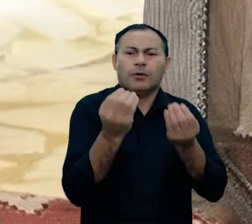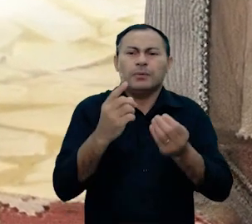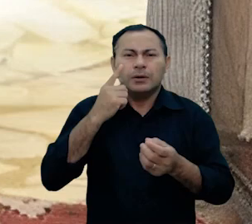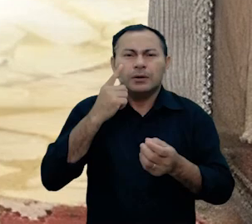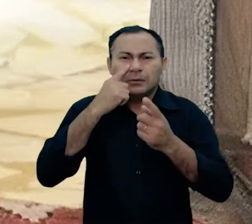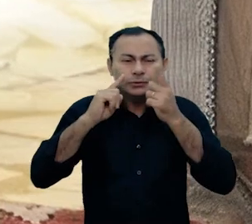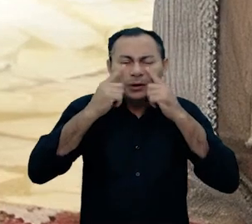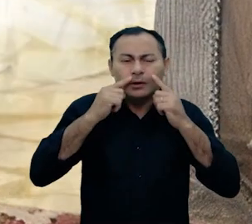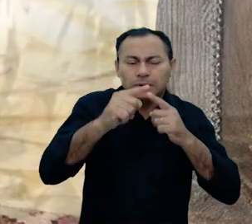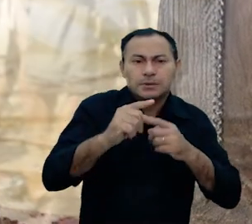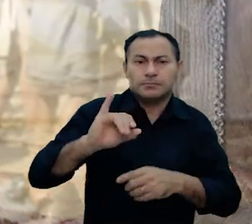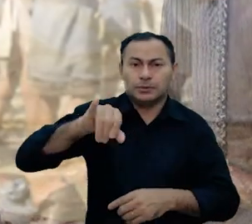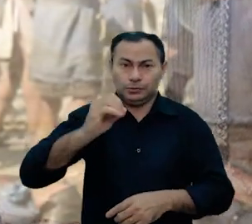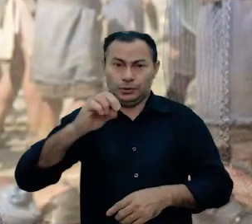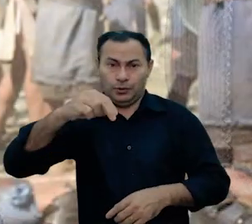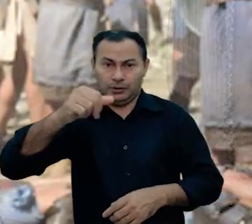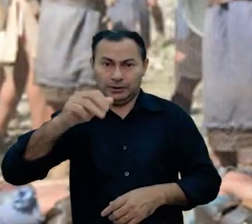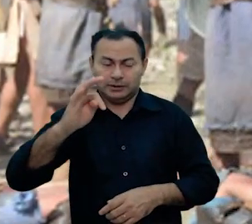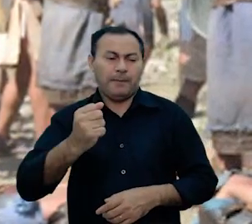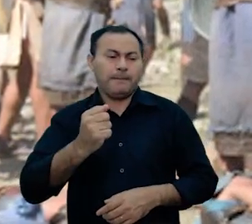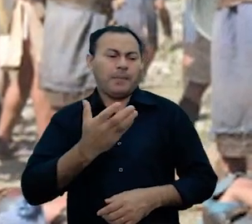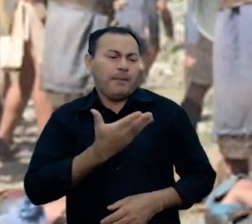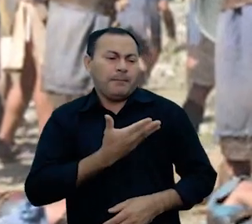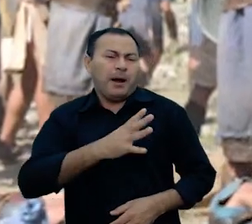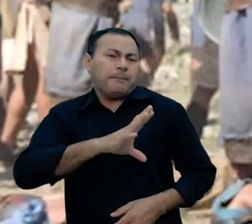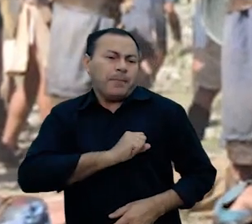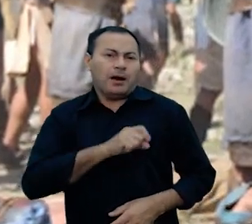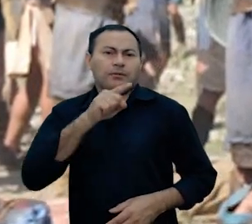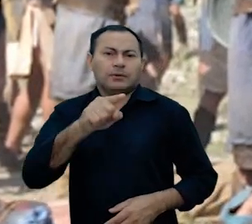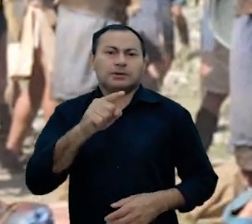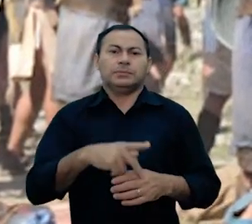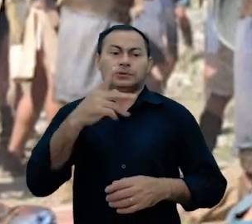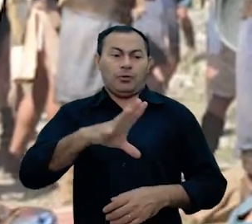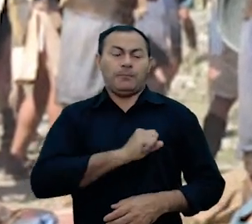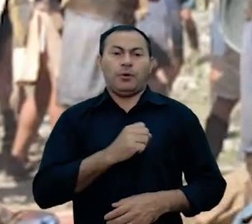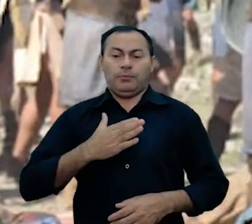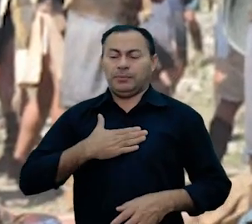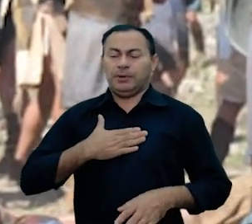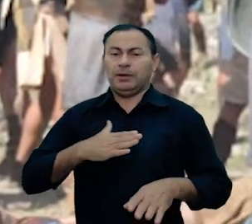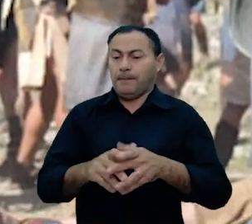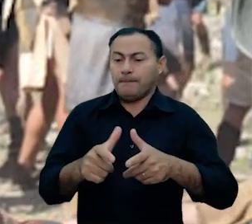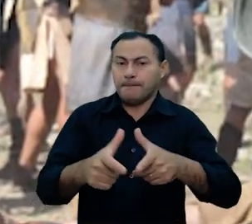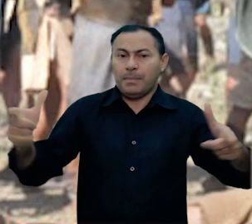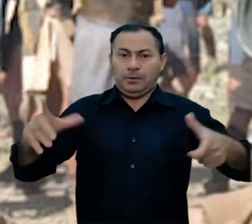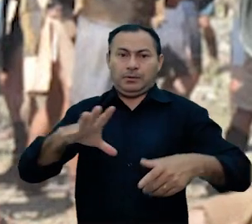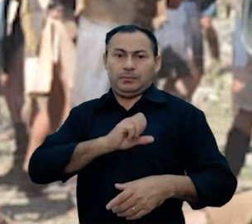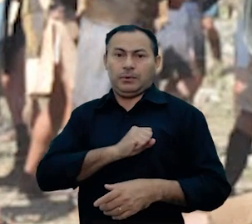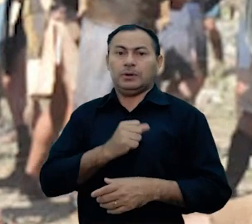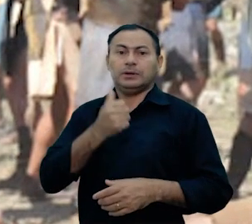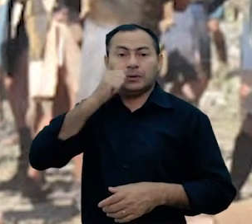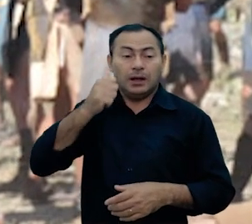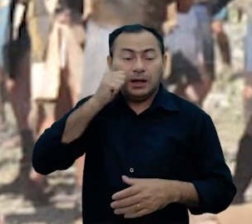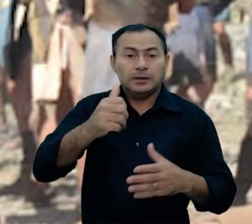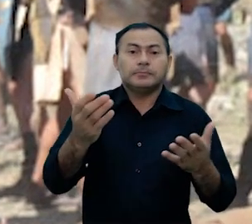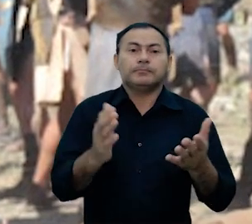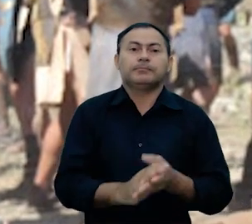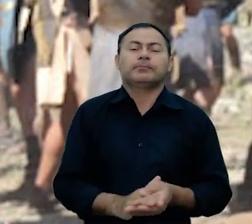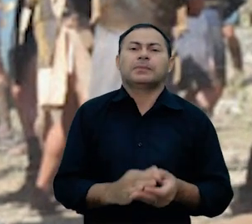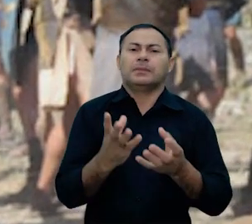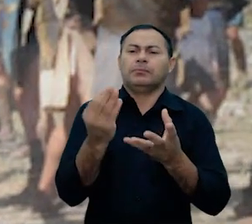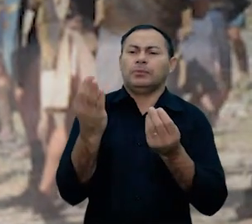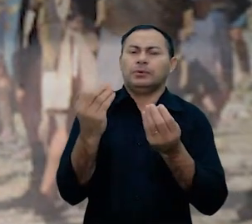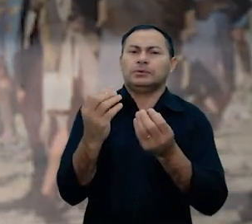por você, Jonatas. Como eu amava você, e o seu amor por mim era maior do que o amor de mulheres."